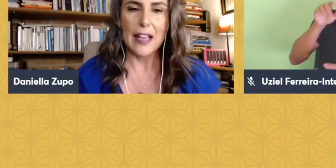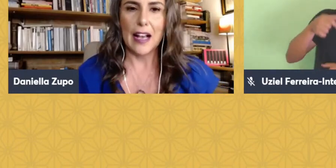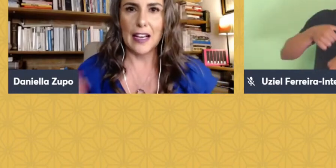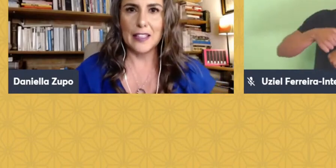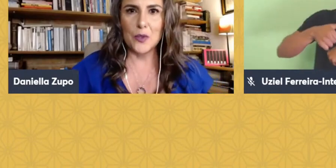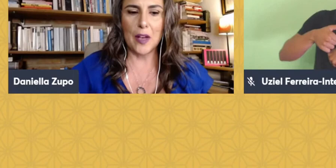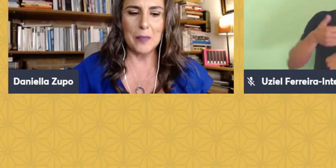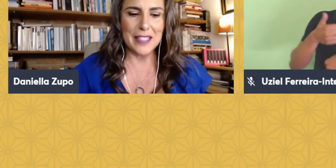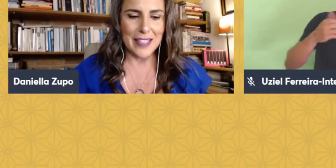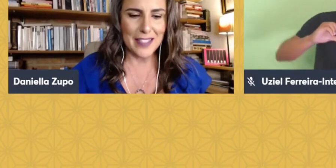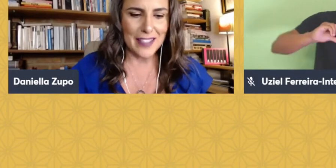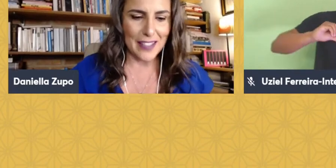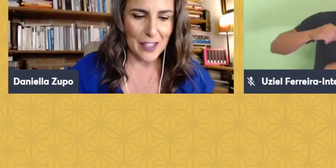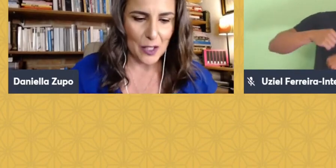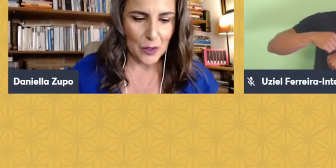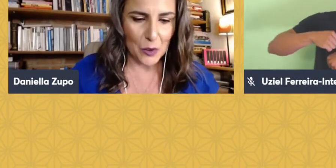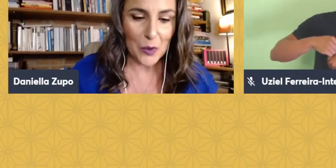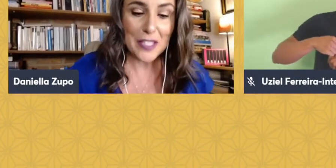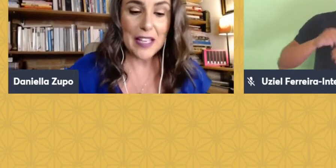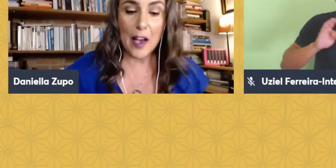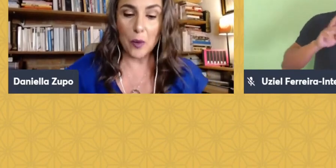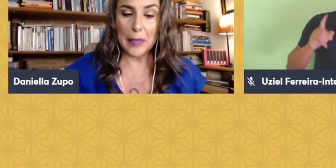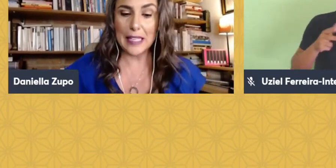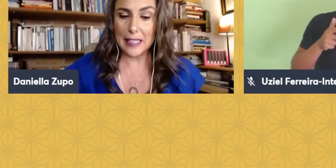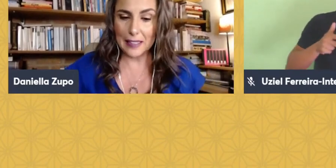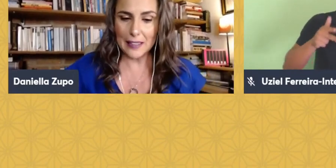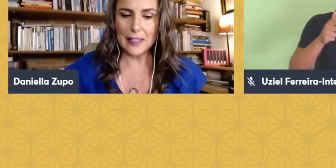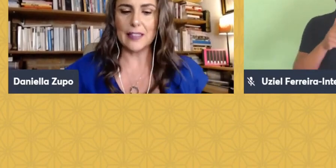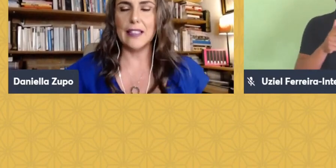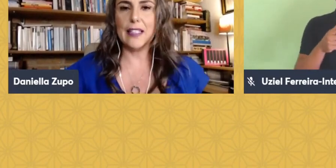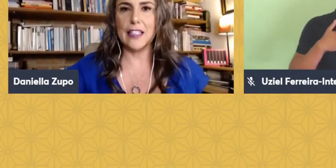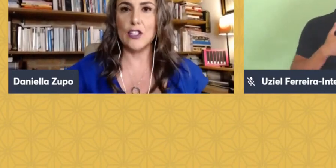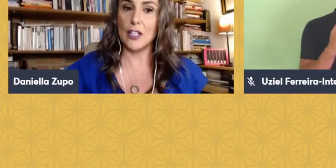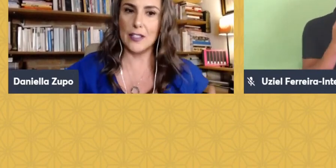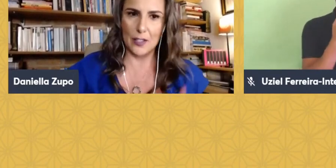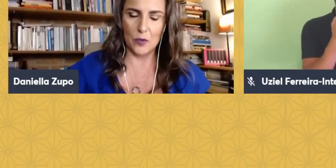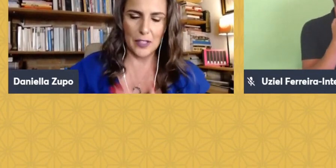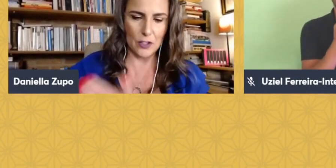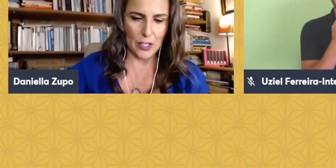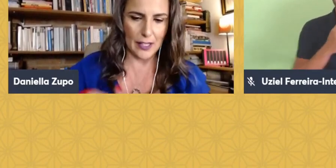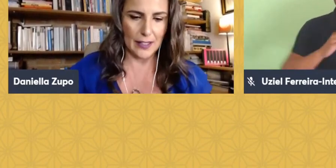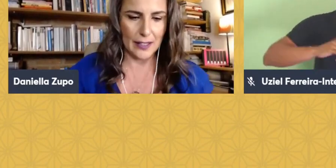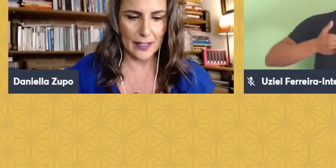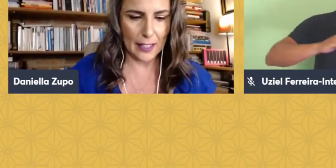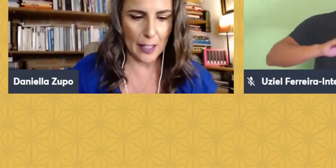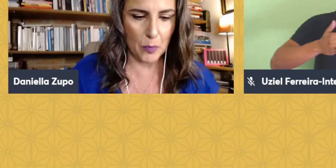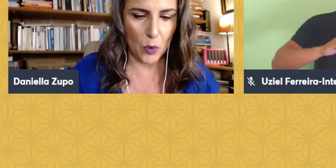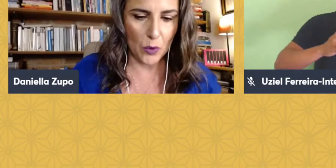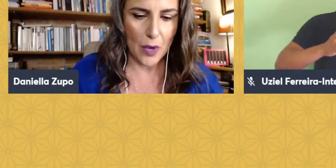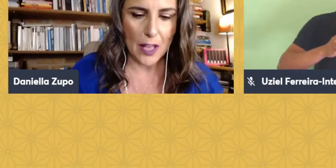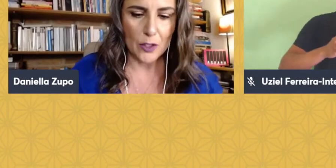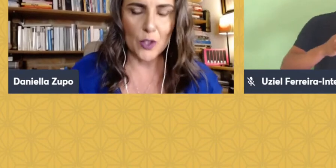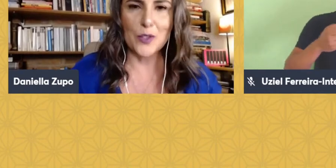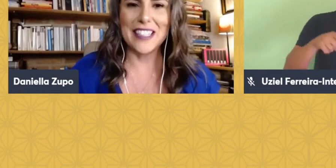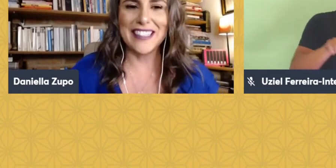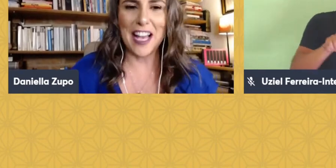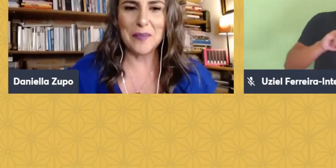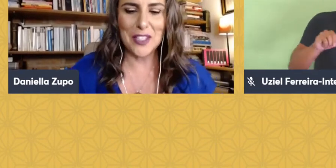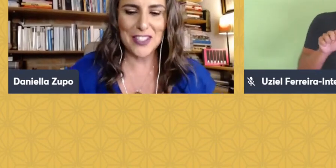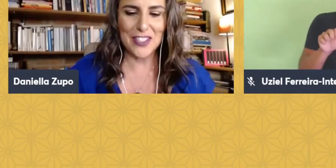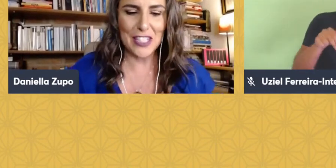equipamentos agradeço a presença do Oziel Pereira e já em Silva que chega daqui a pouco